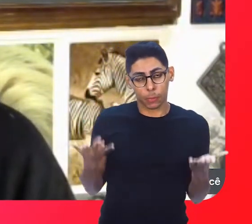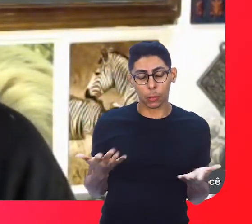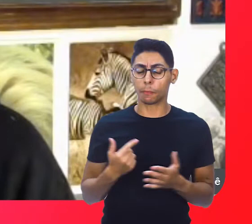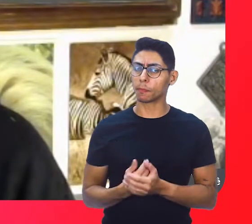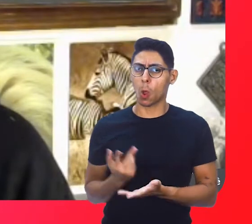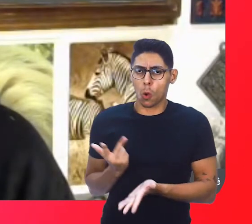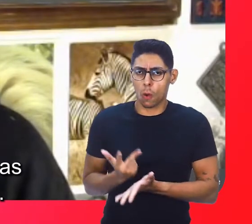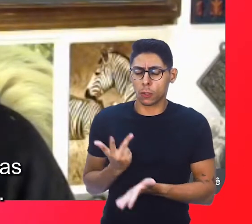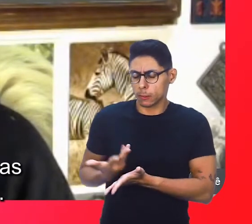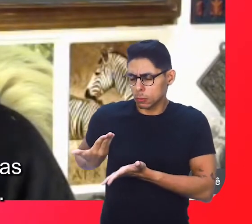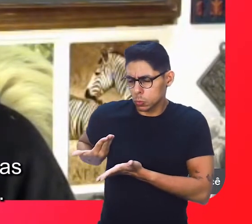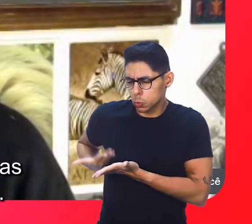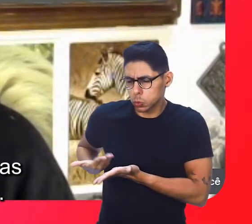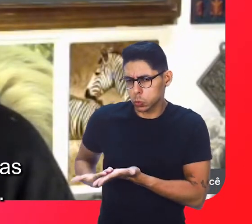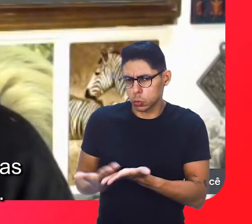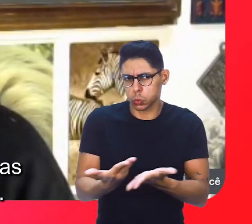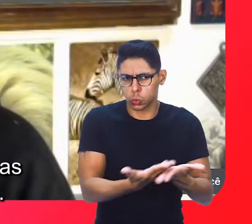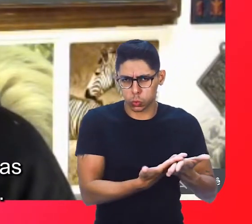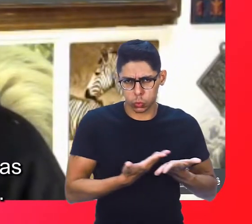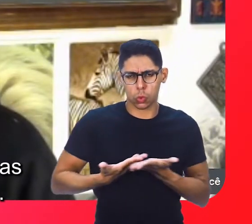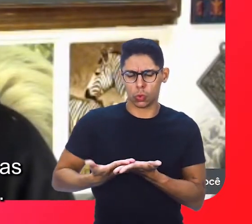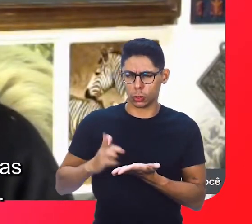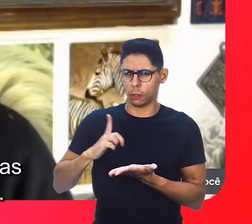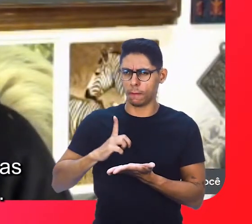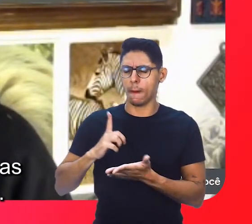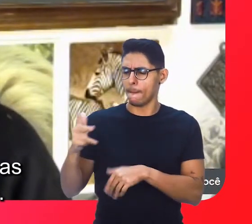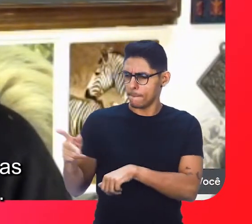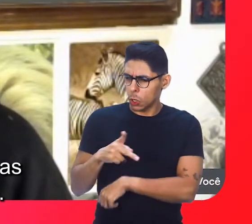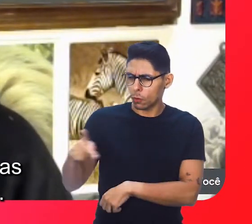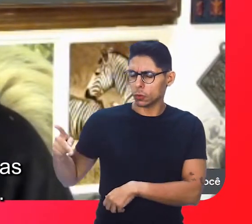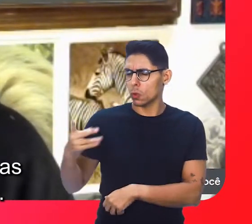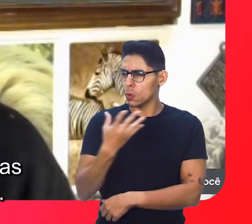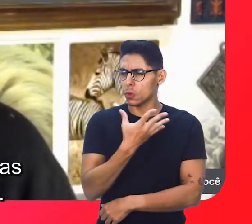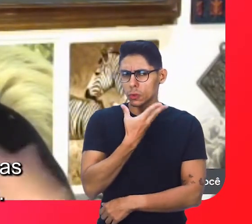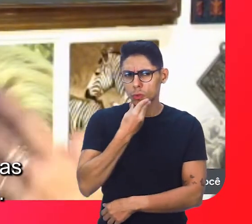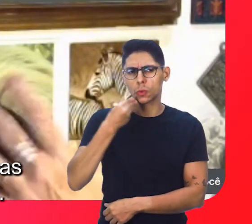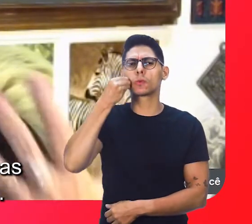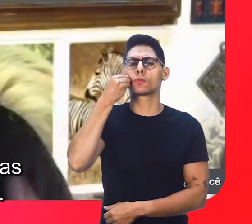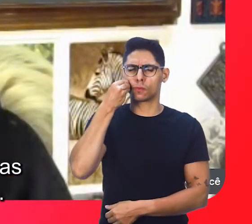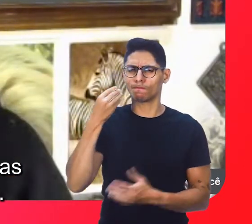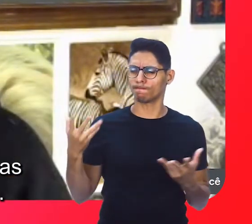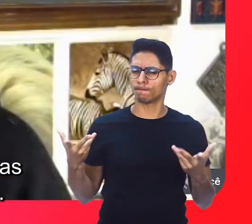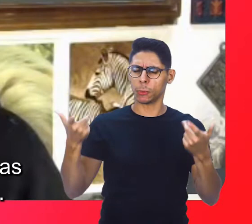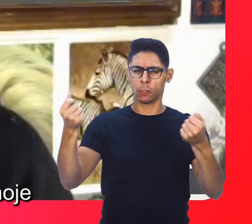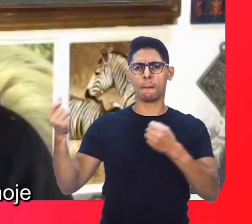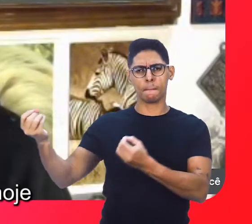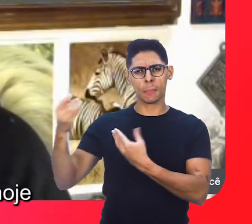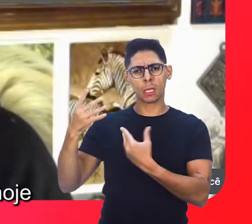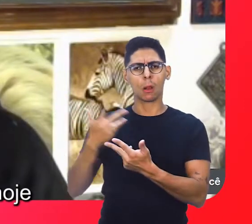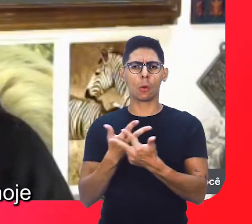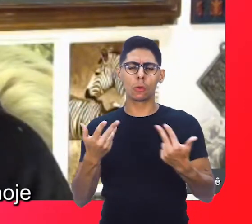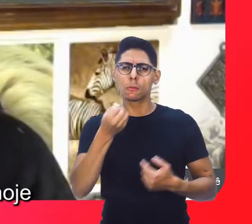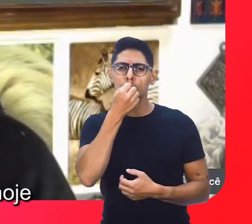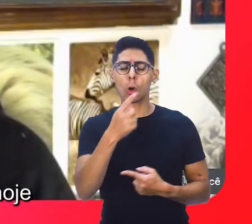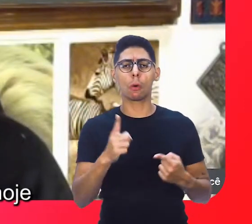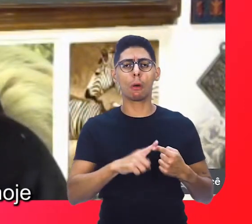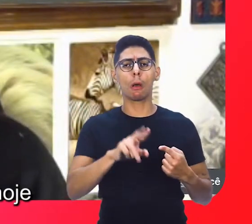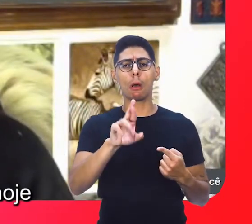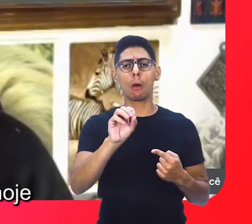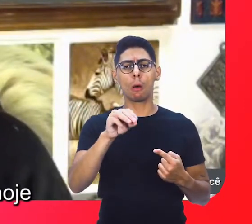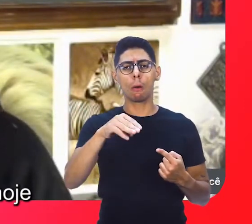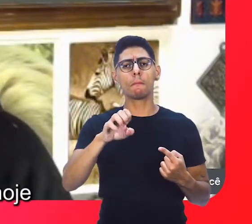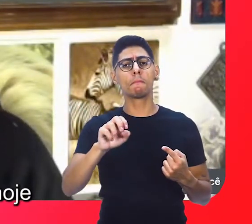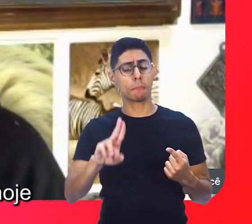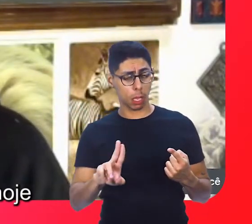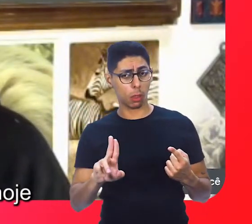estudei muito também, e eu tive excelentes professores, pessoas que me ensinaram coisas muito boas. O Romeu Kazumi Sasaki,